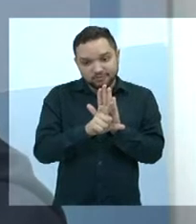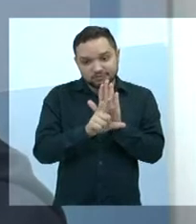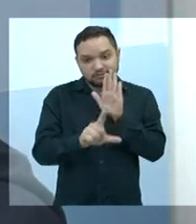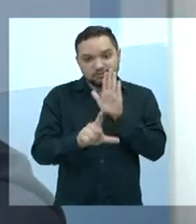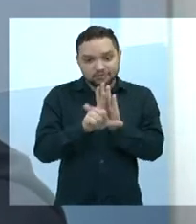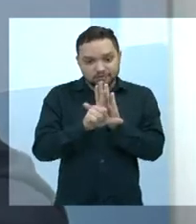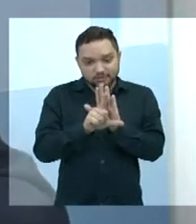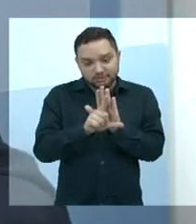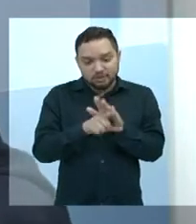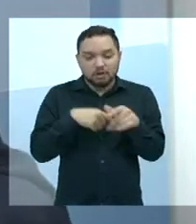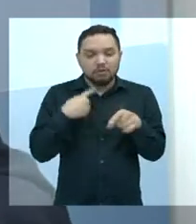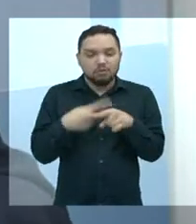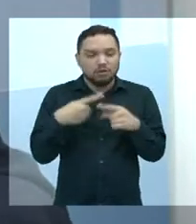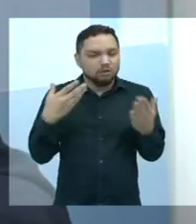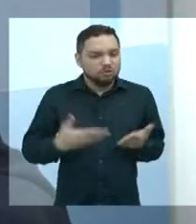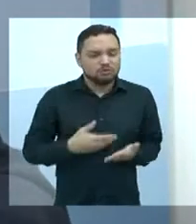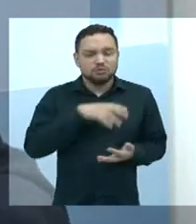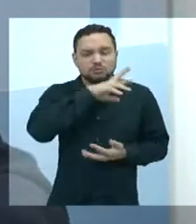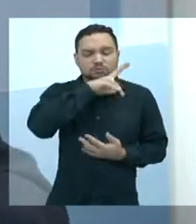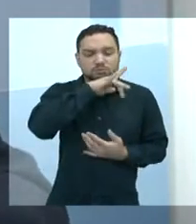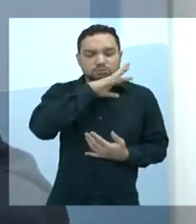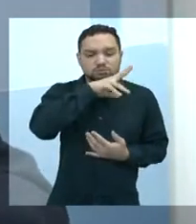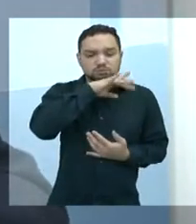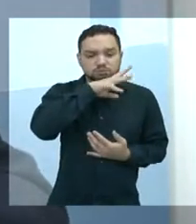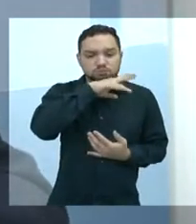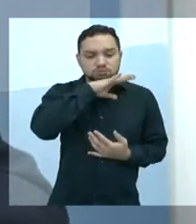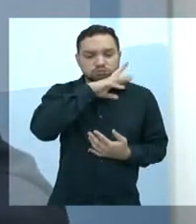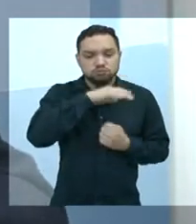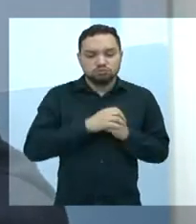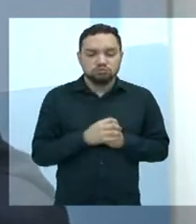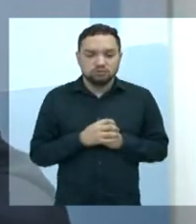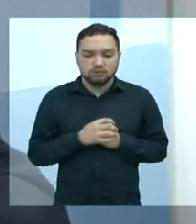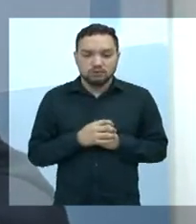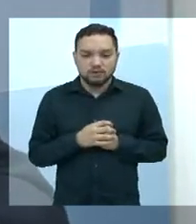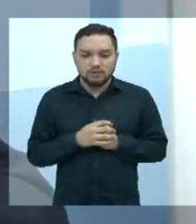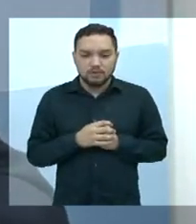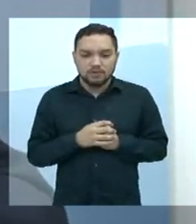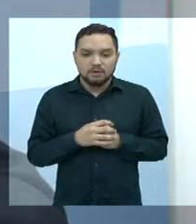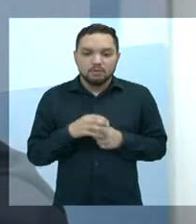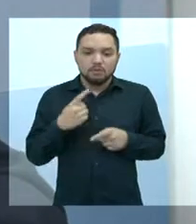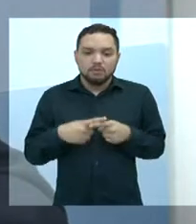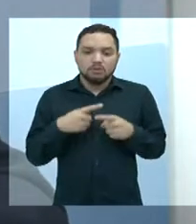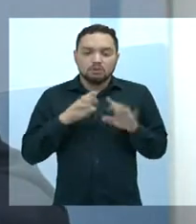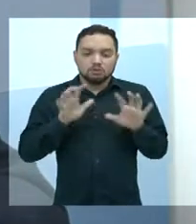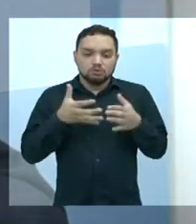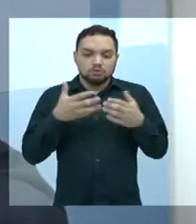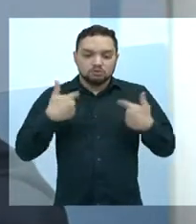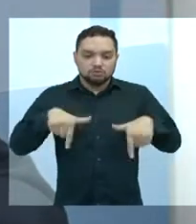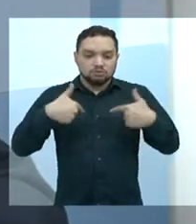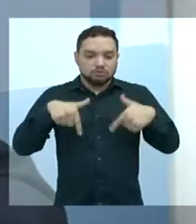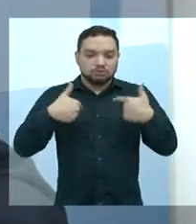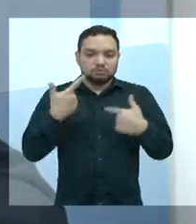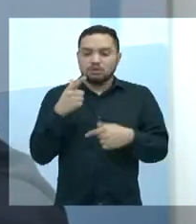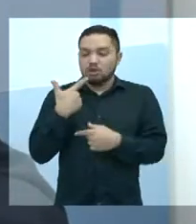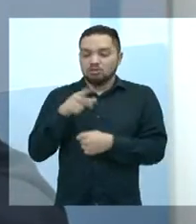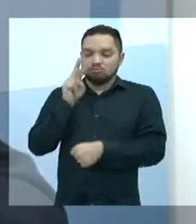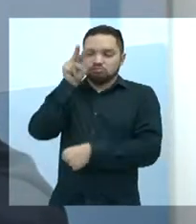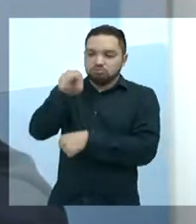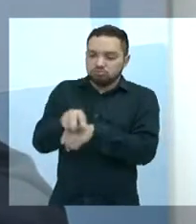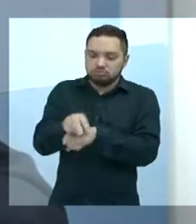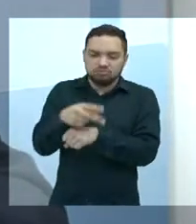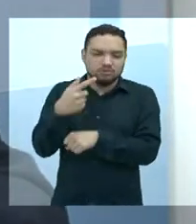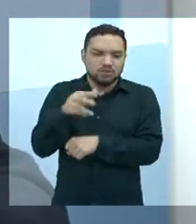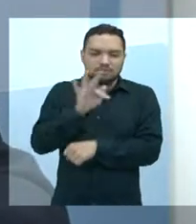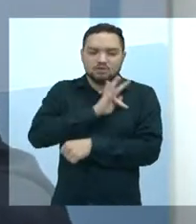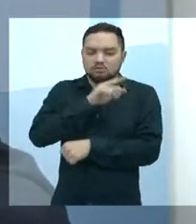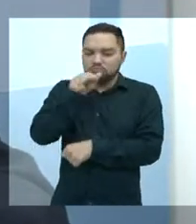nós não temos um quadro de pessoas, de funcionários que possa fiscalizar isso aí. Muitas